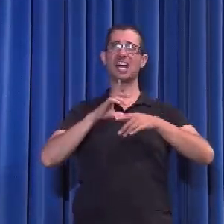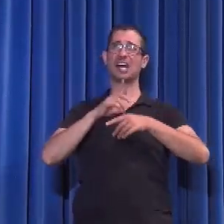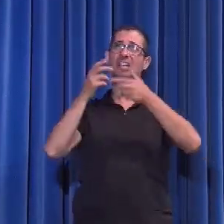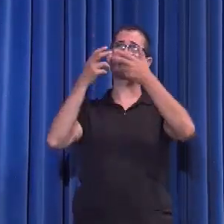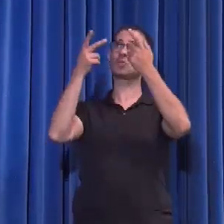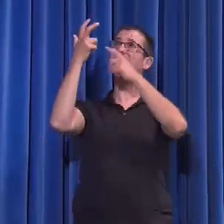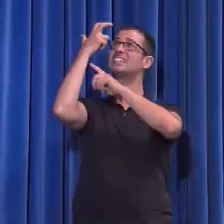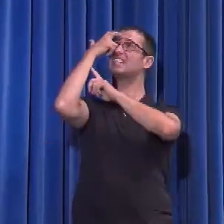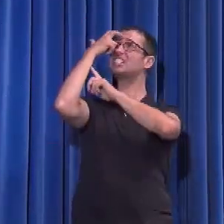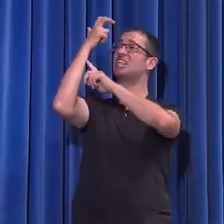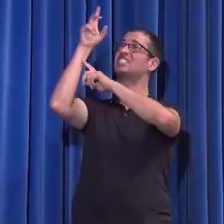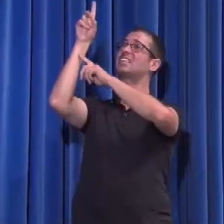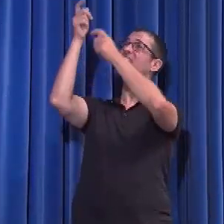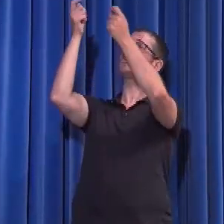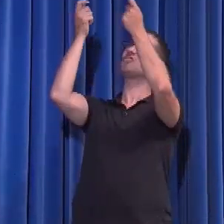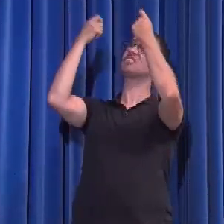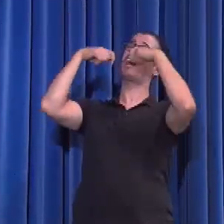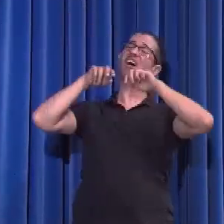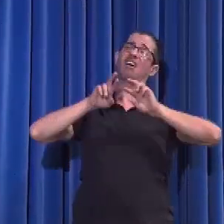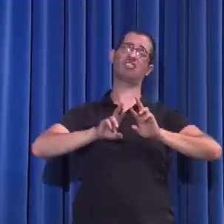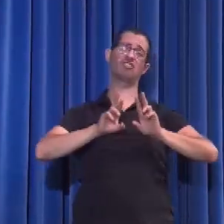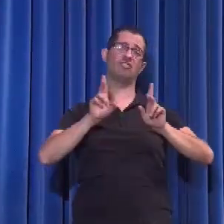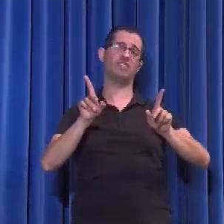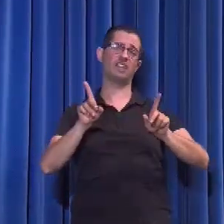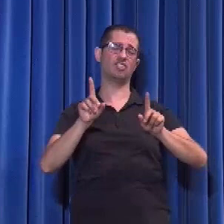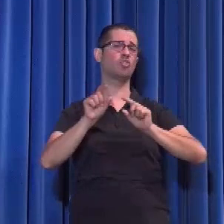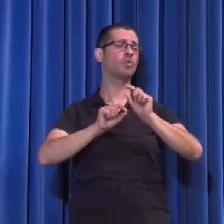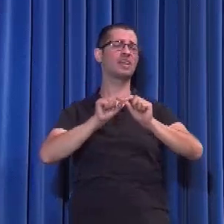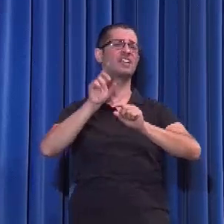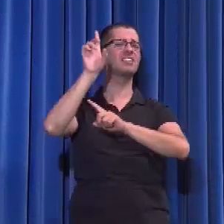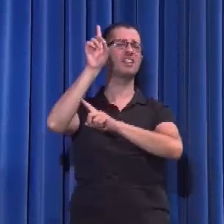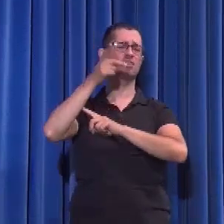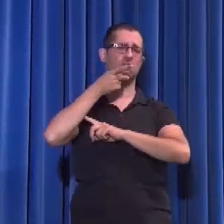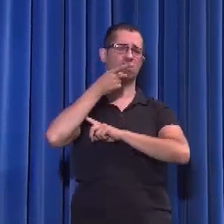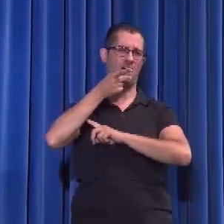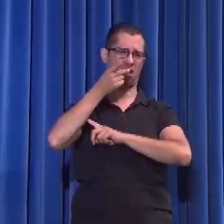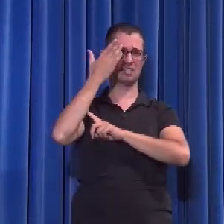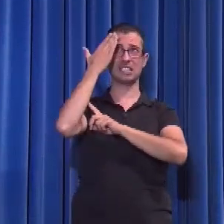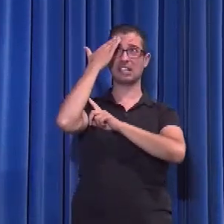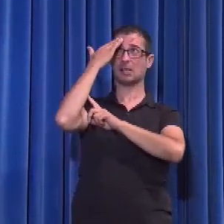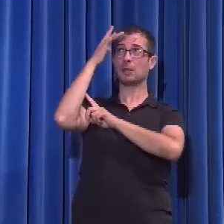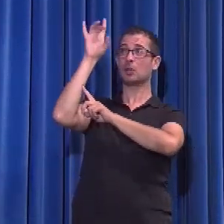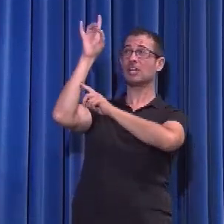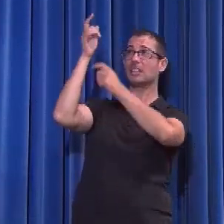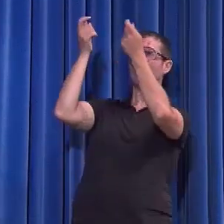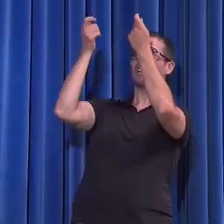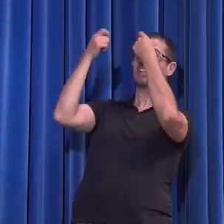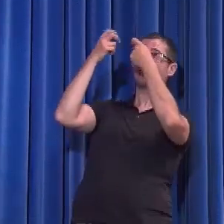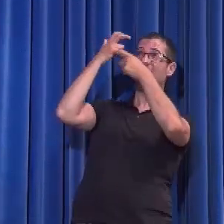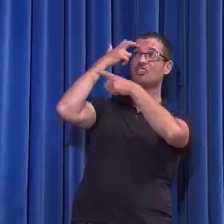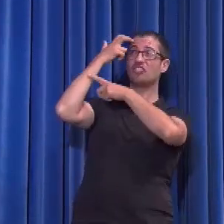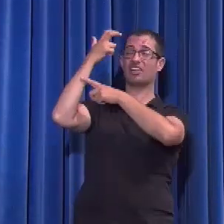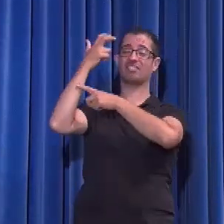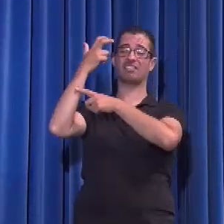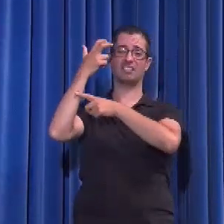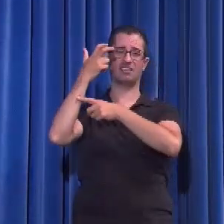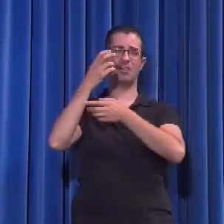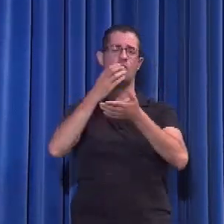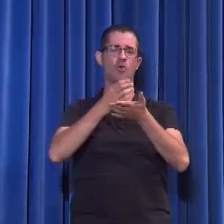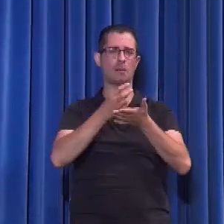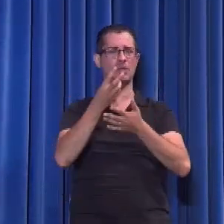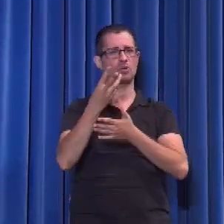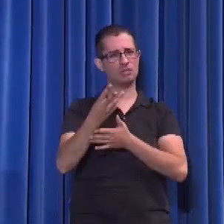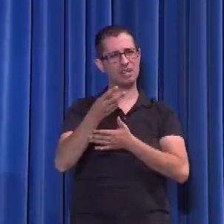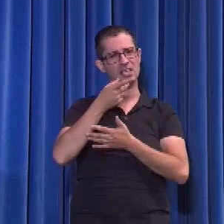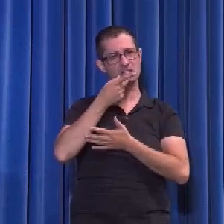diferente. O que o Senhor nos diz sobre a sabedoria que vem dele? No capítulo 3 mesmo de Tiago, versículo 17 e 18, a